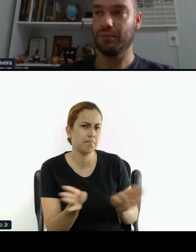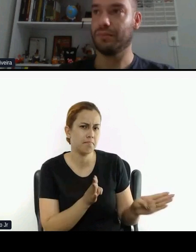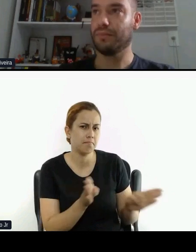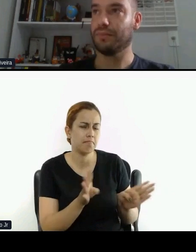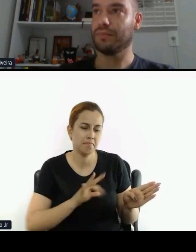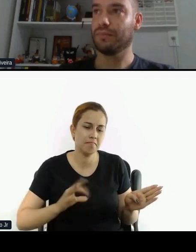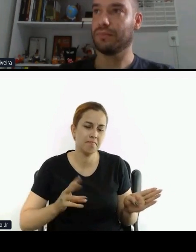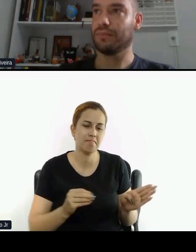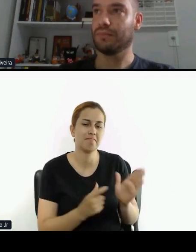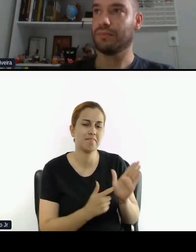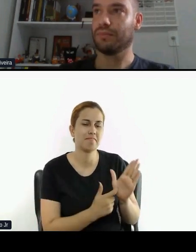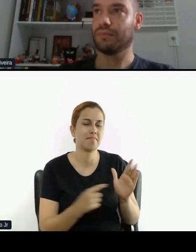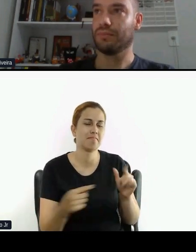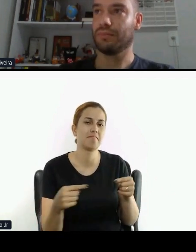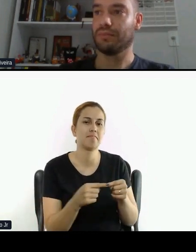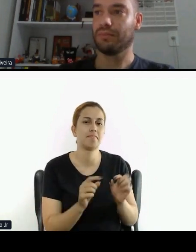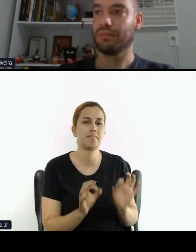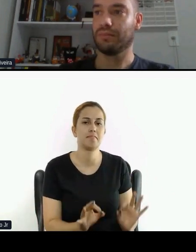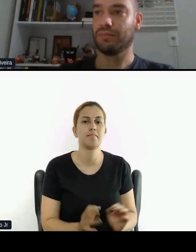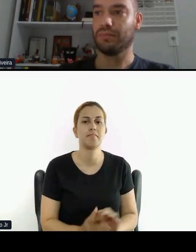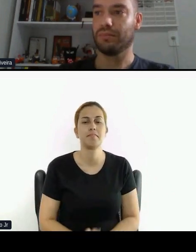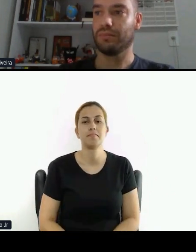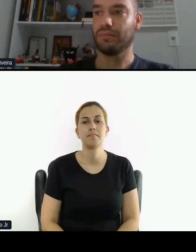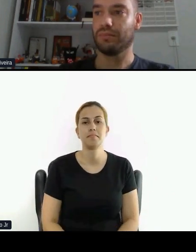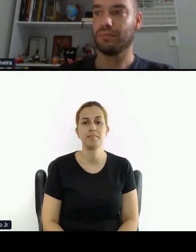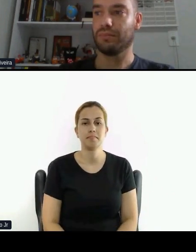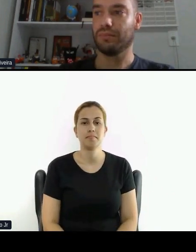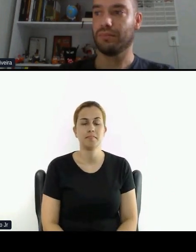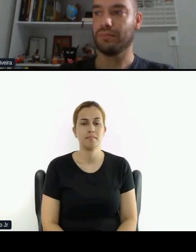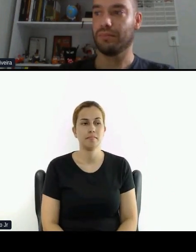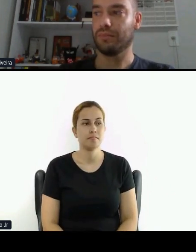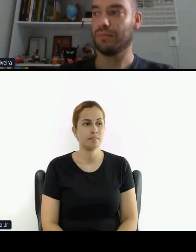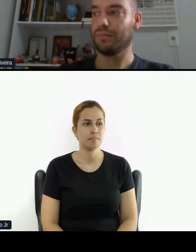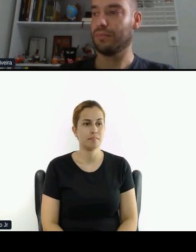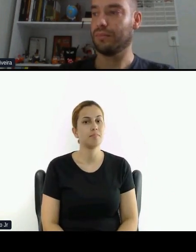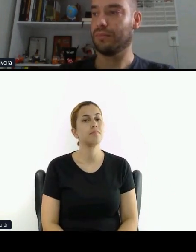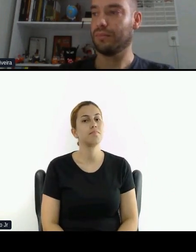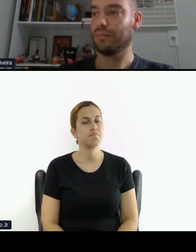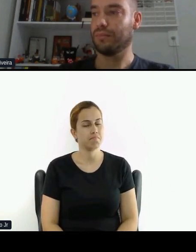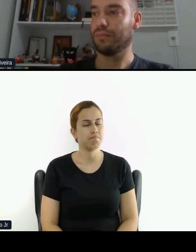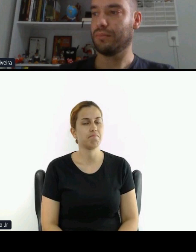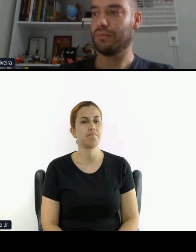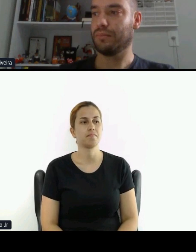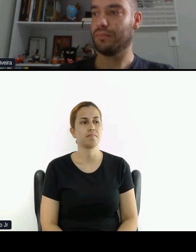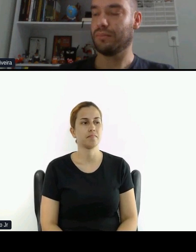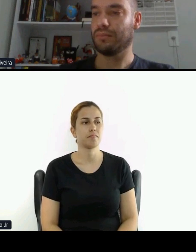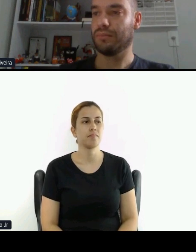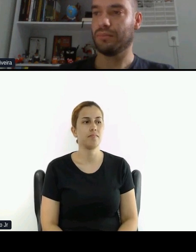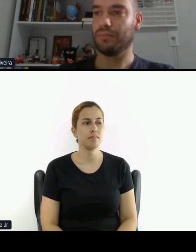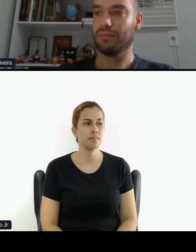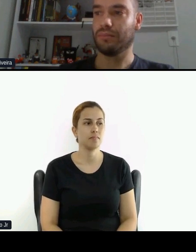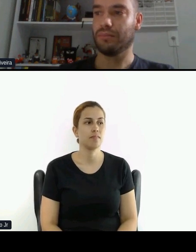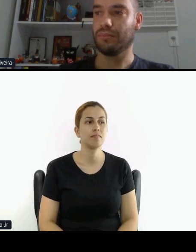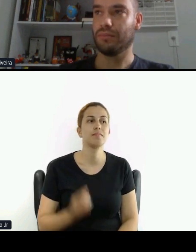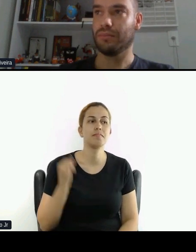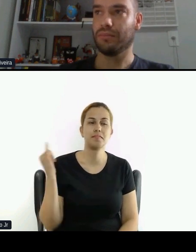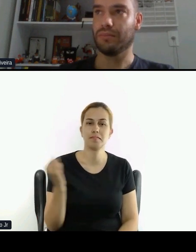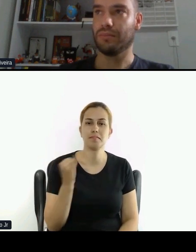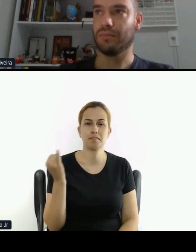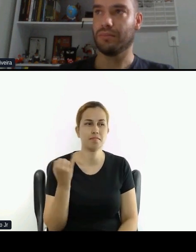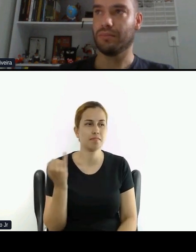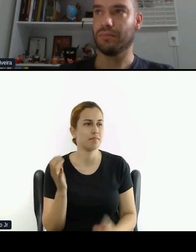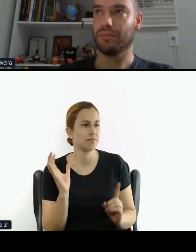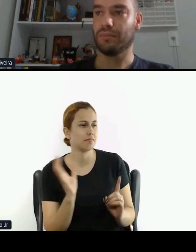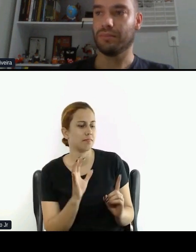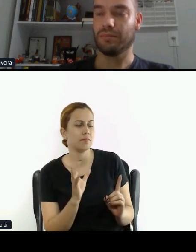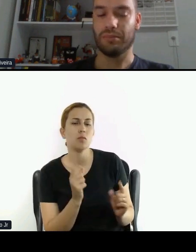também. É importante o que a gente provocou do by default, né, era